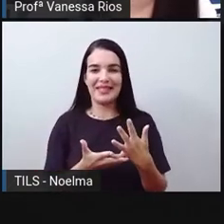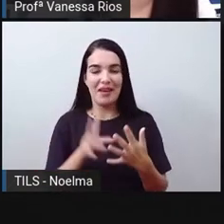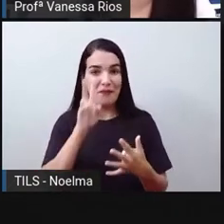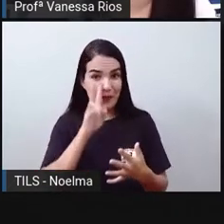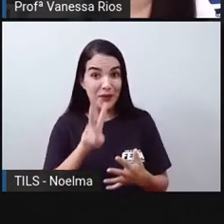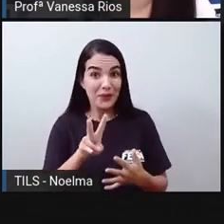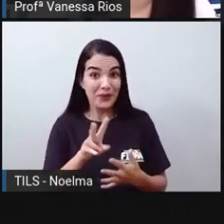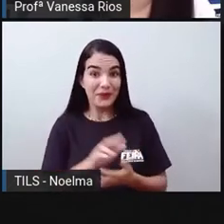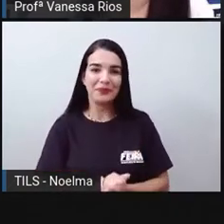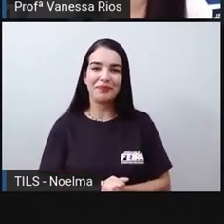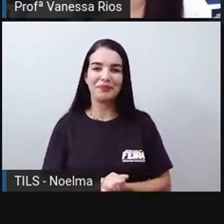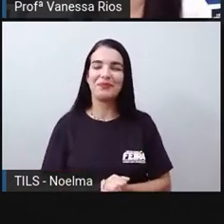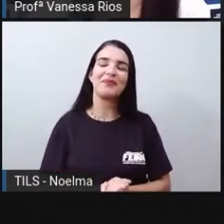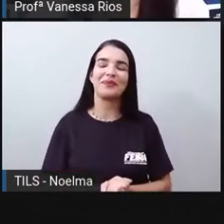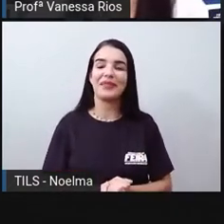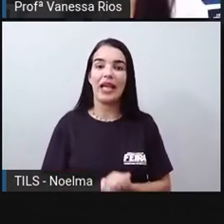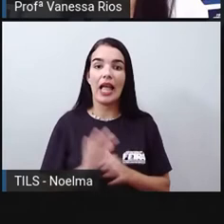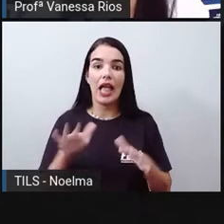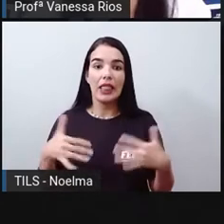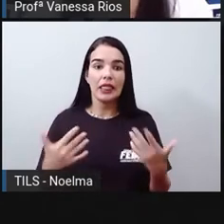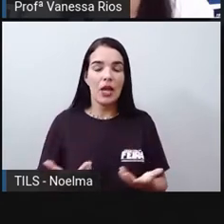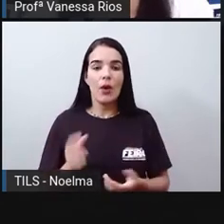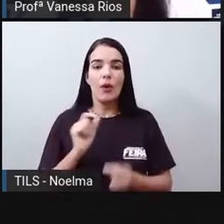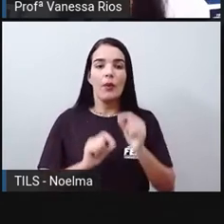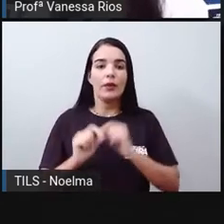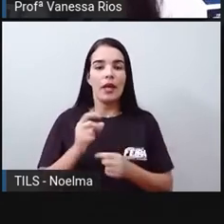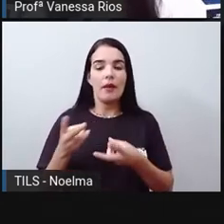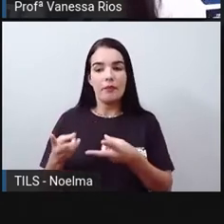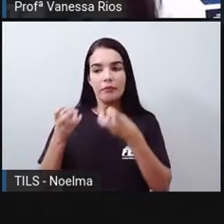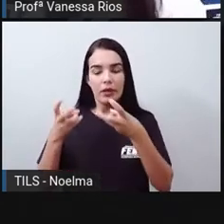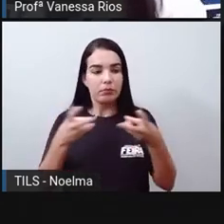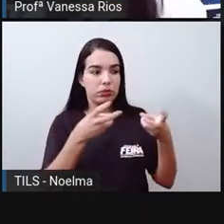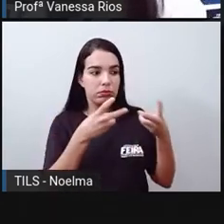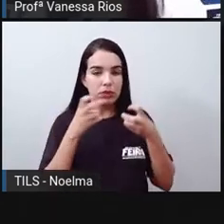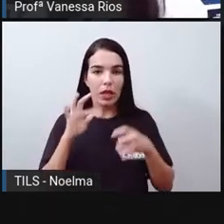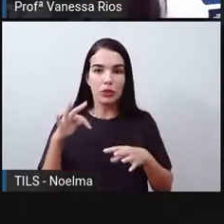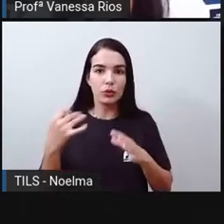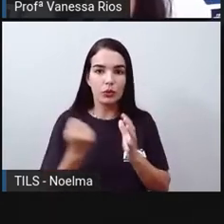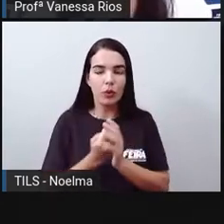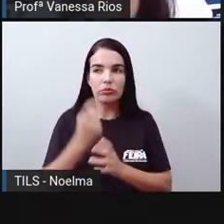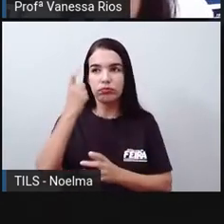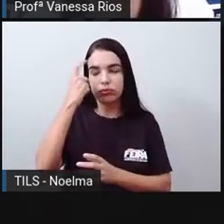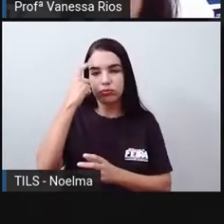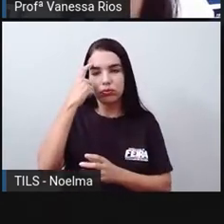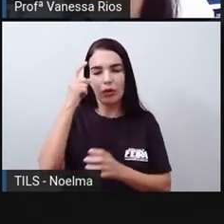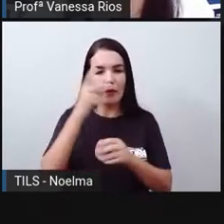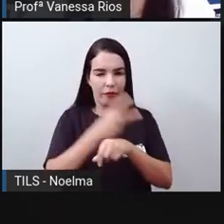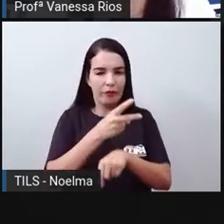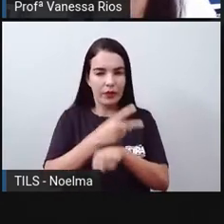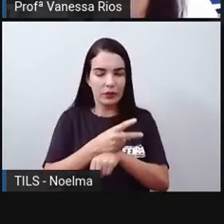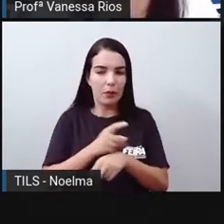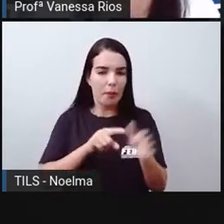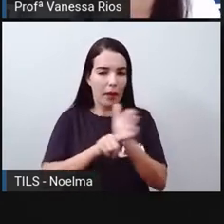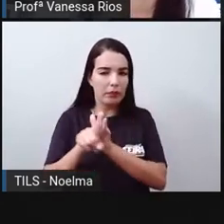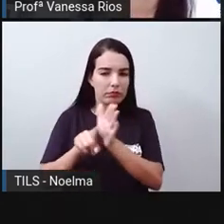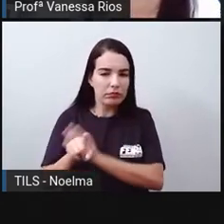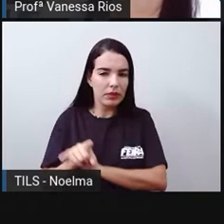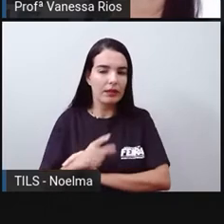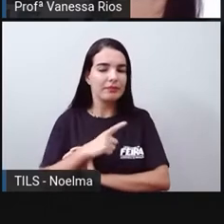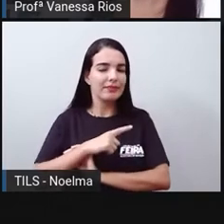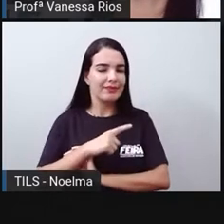é. E aí, observando todas essas questões trazidas aí pelo vídeo, a Pró tem agora